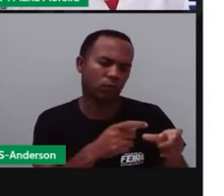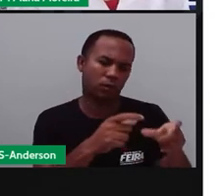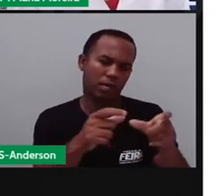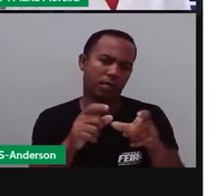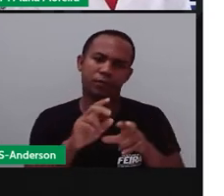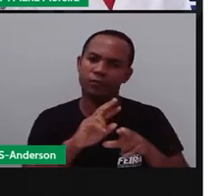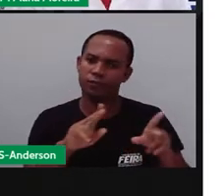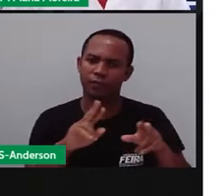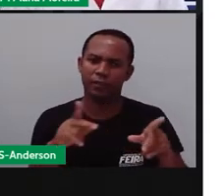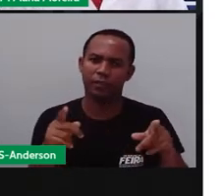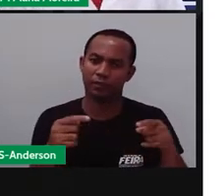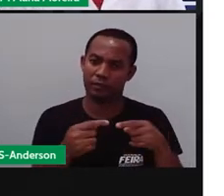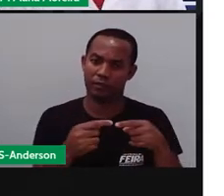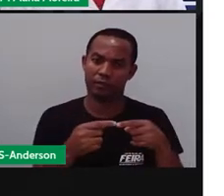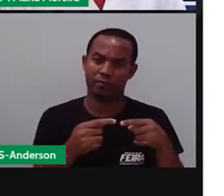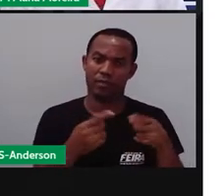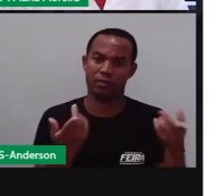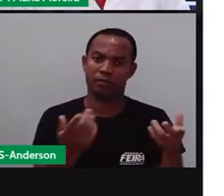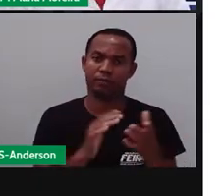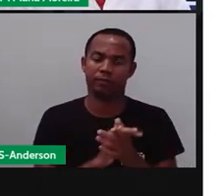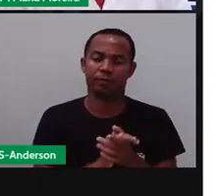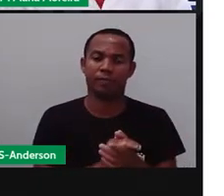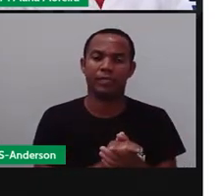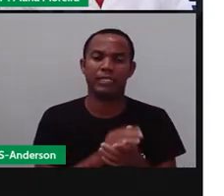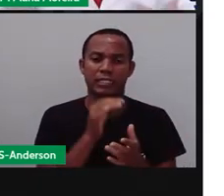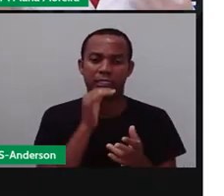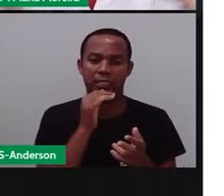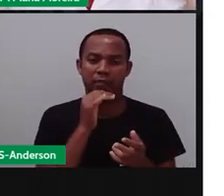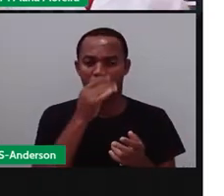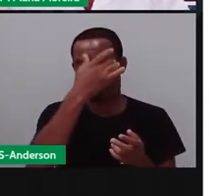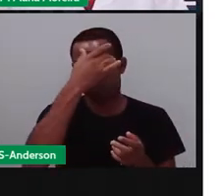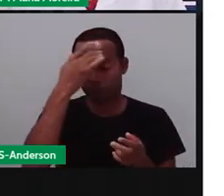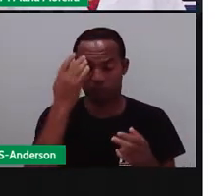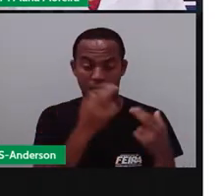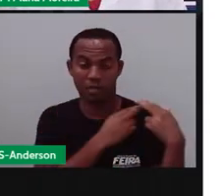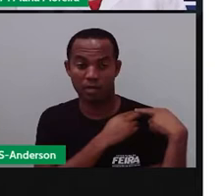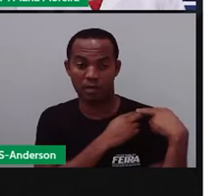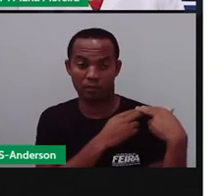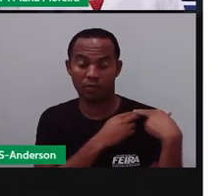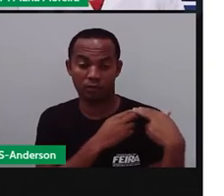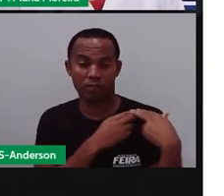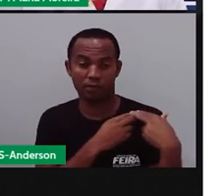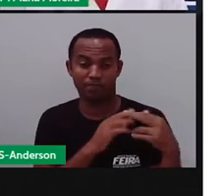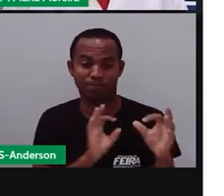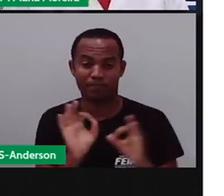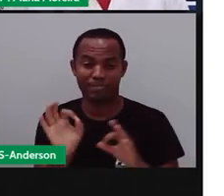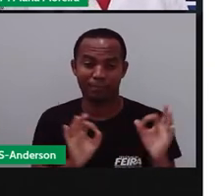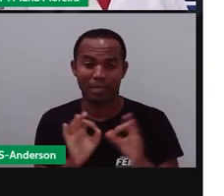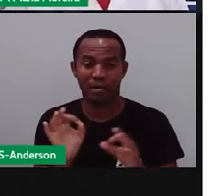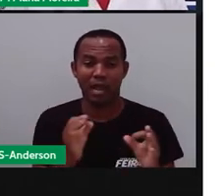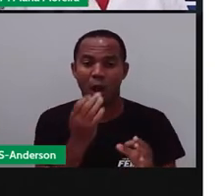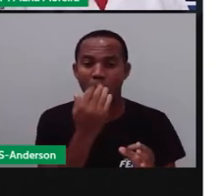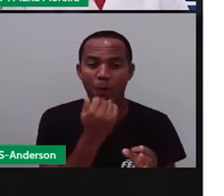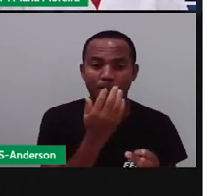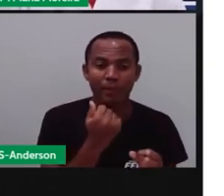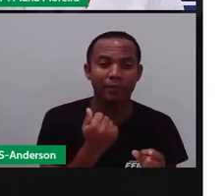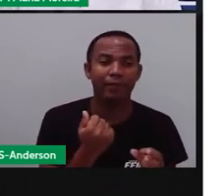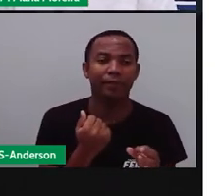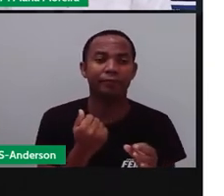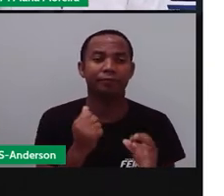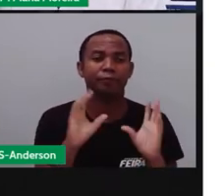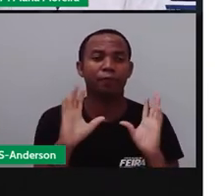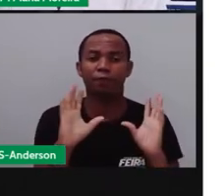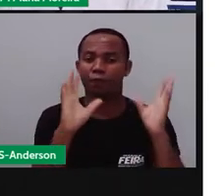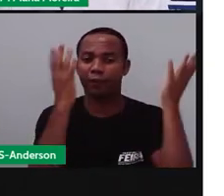não é isso? E para os responsáveis poderem produzir esses alimentos, né, para as festas. Então, se